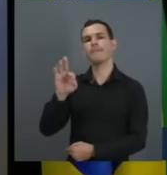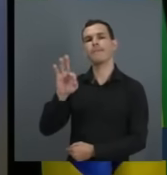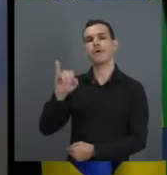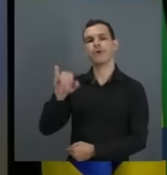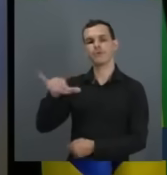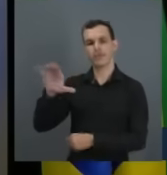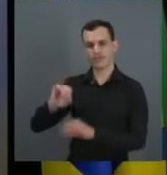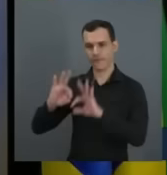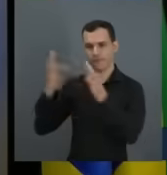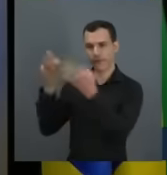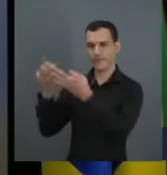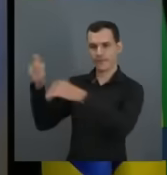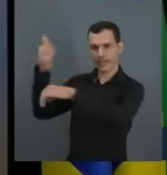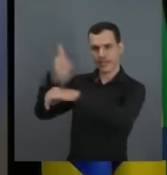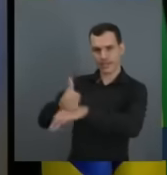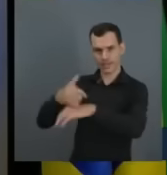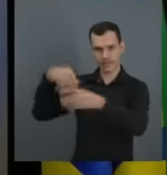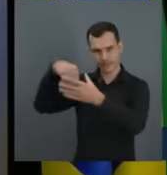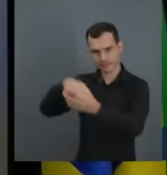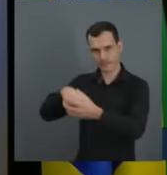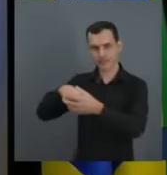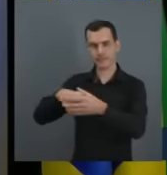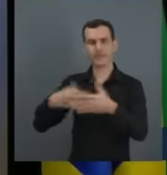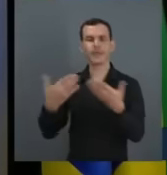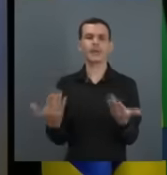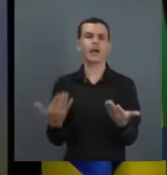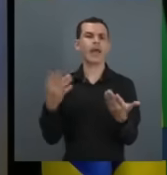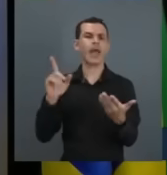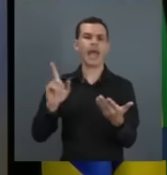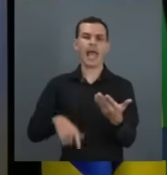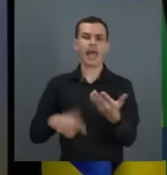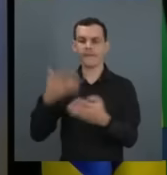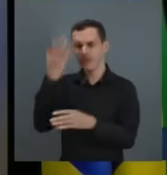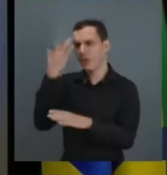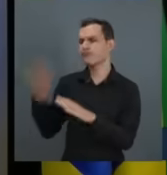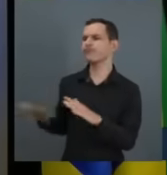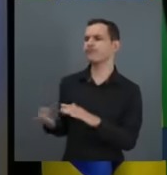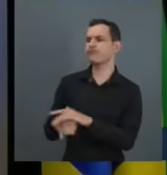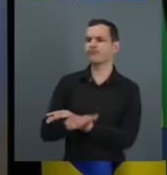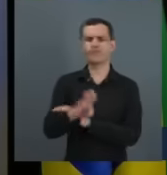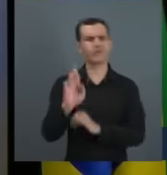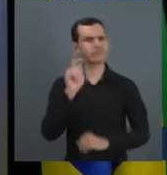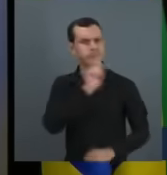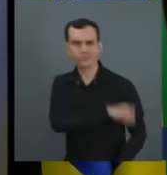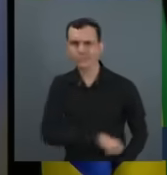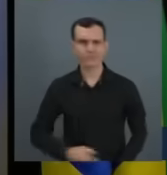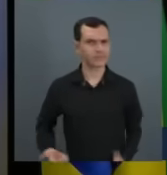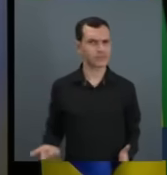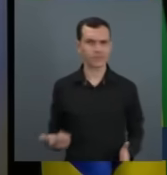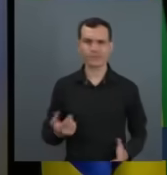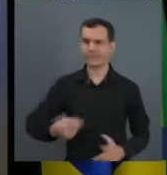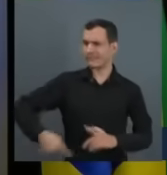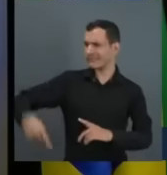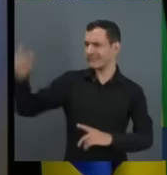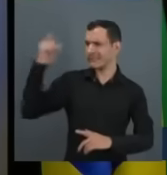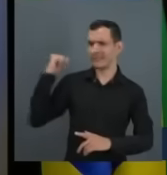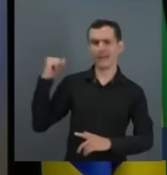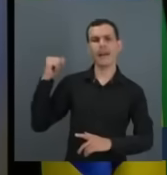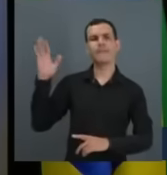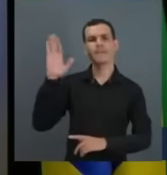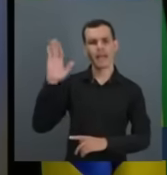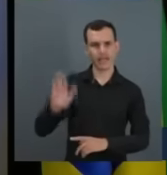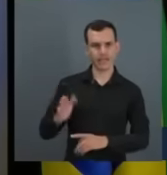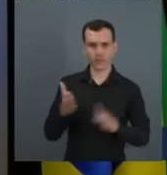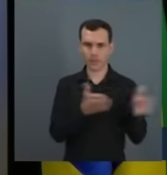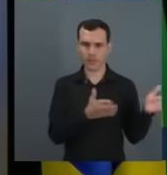Essa é uma prática perniciosa que existe desde o Brasil, colônia, e que a Constituição